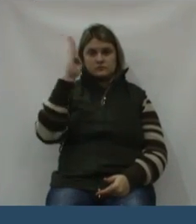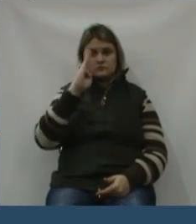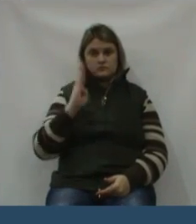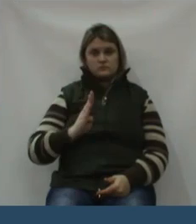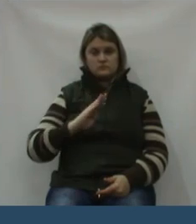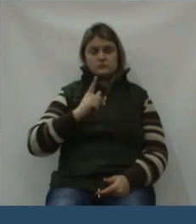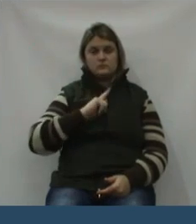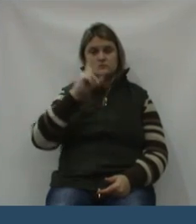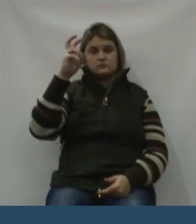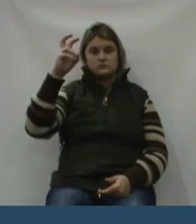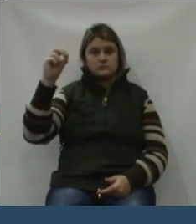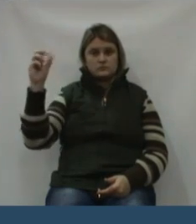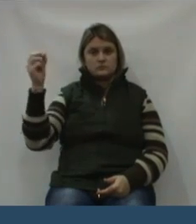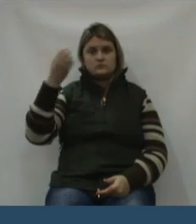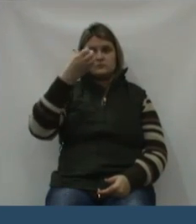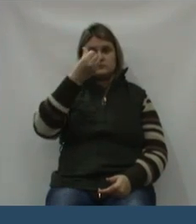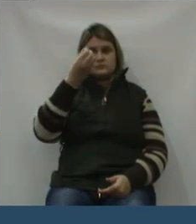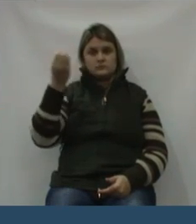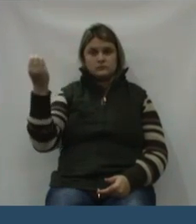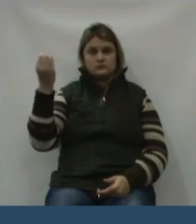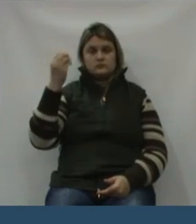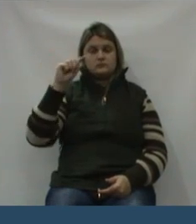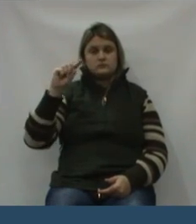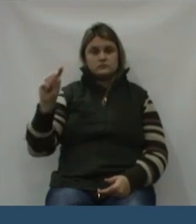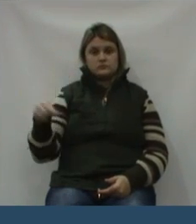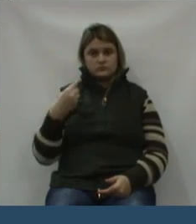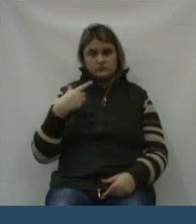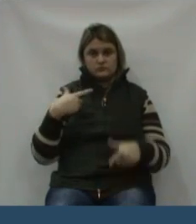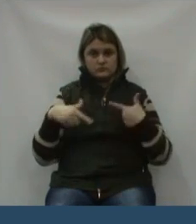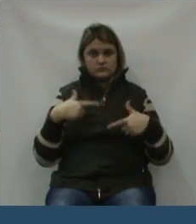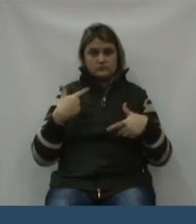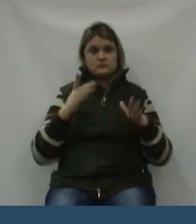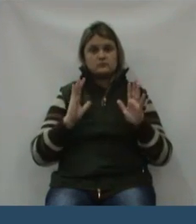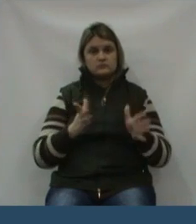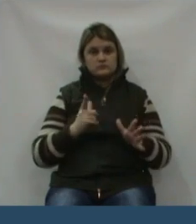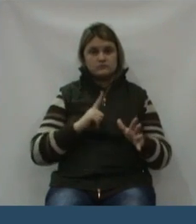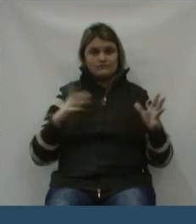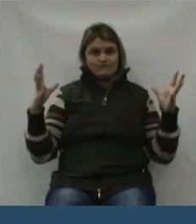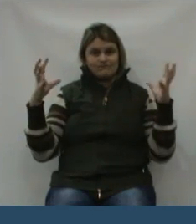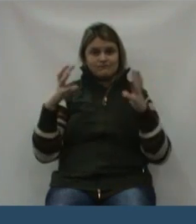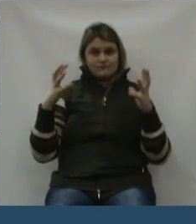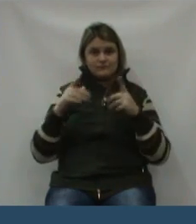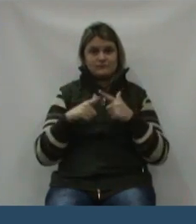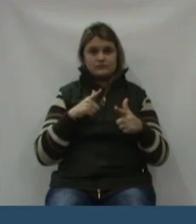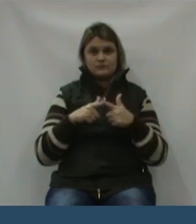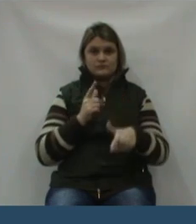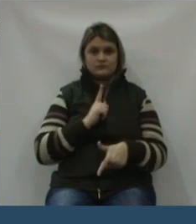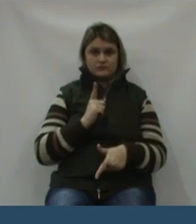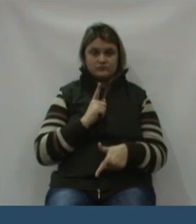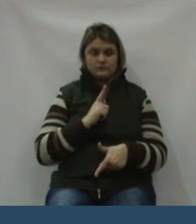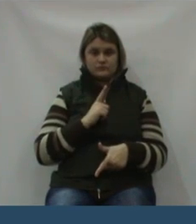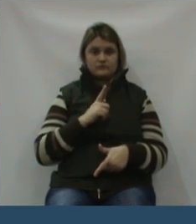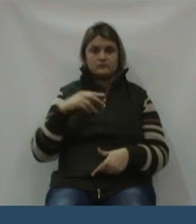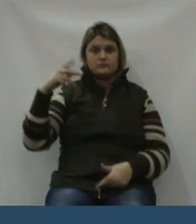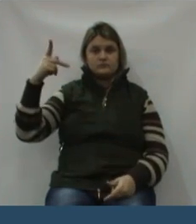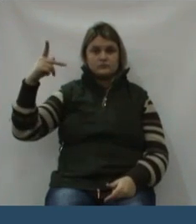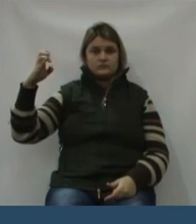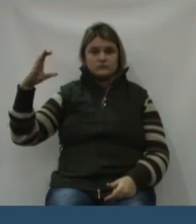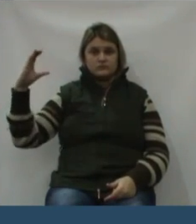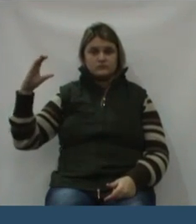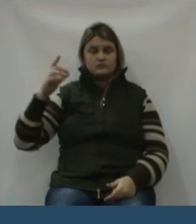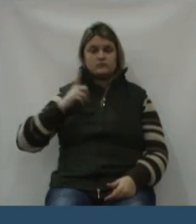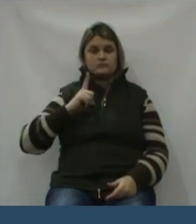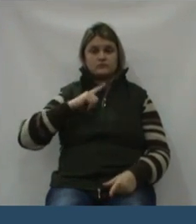entre 500, 600, 700 mil cargos de confiança, já teve pressão. E existe emenda a essa PEC, aumentando